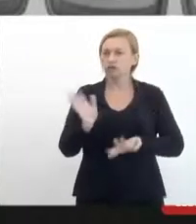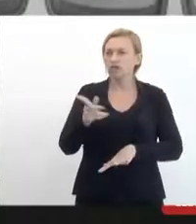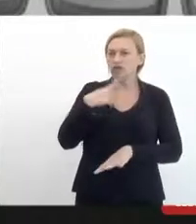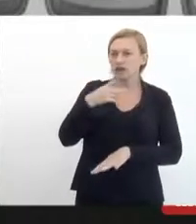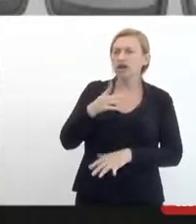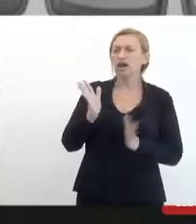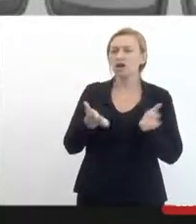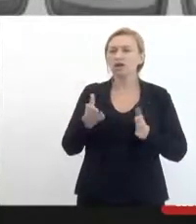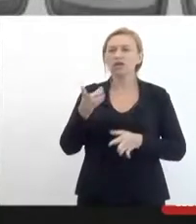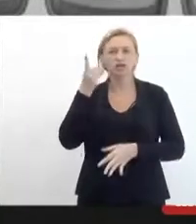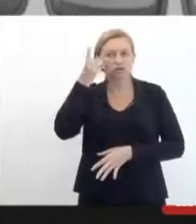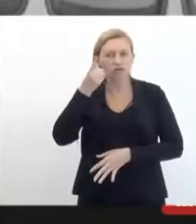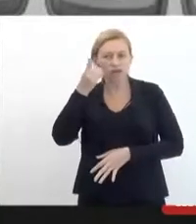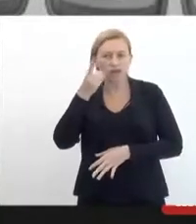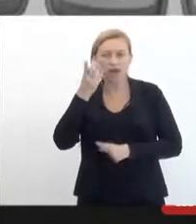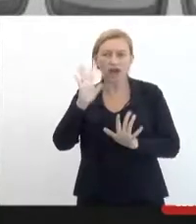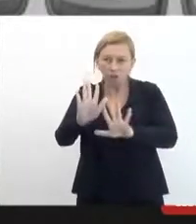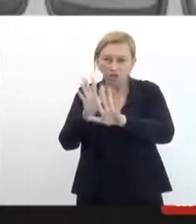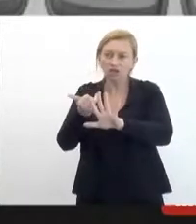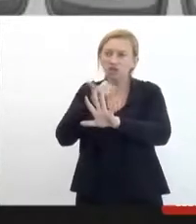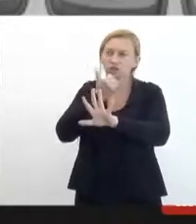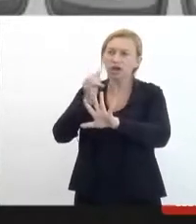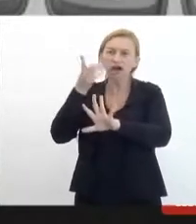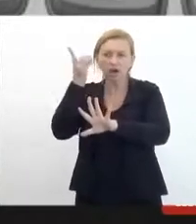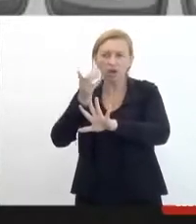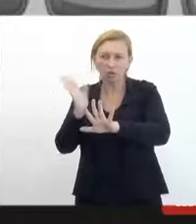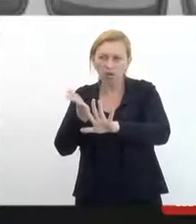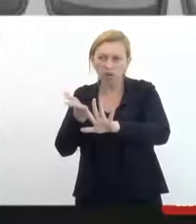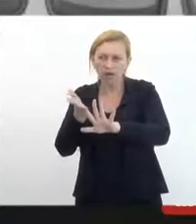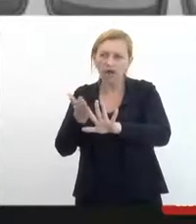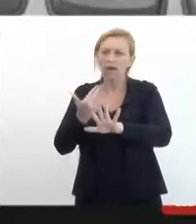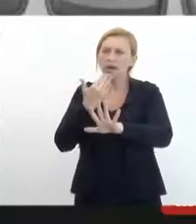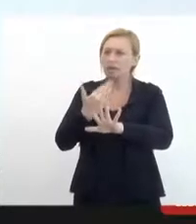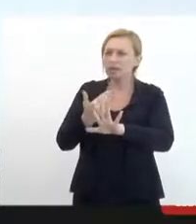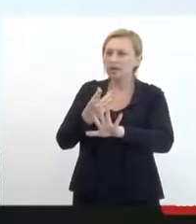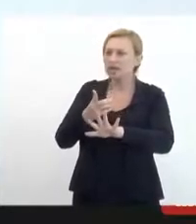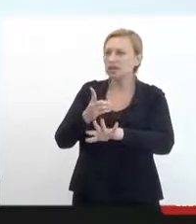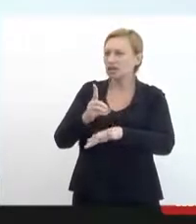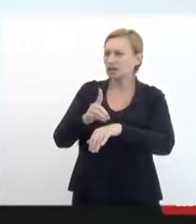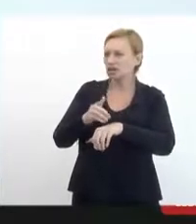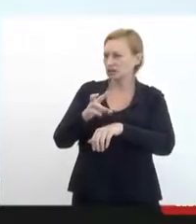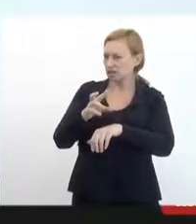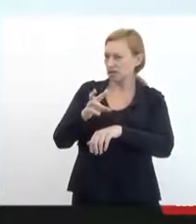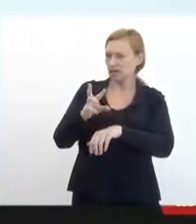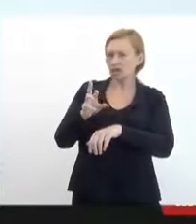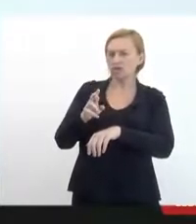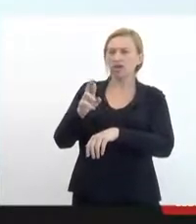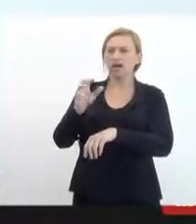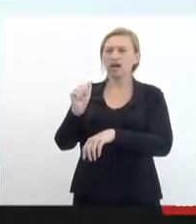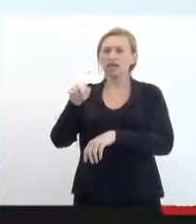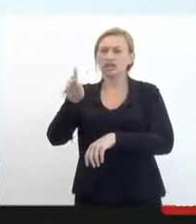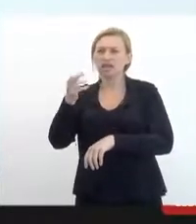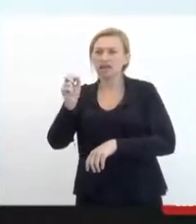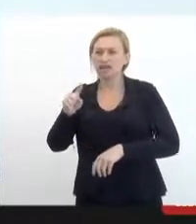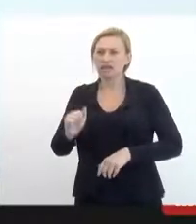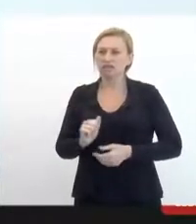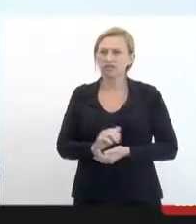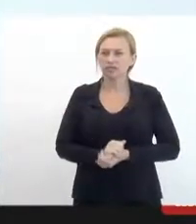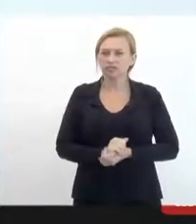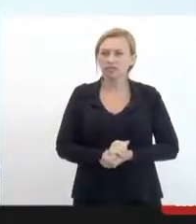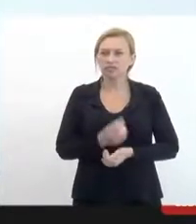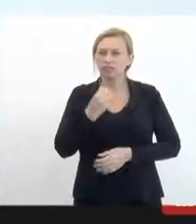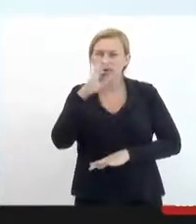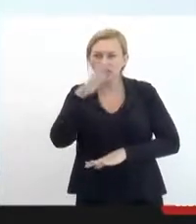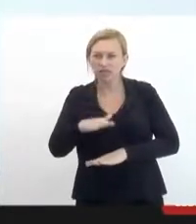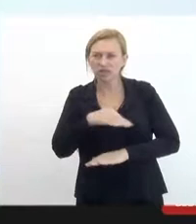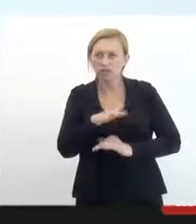quiser complementar, Andréia, algo que tenha ficado... Boa tarde a todos. Bom dia. Boa tarde. Gadelha, eu ia